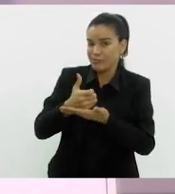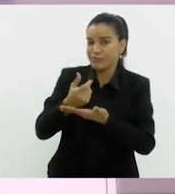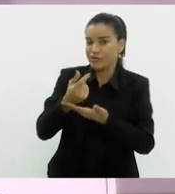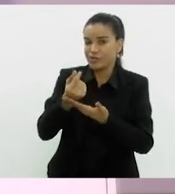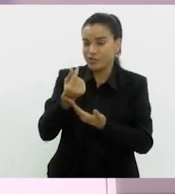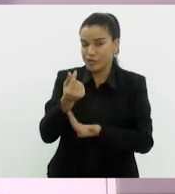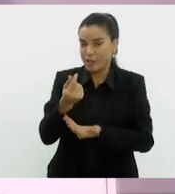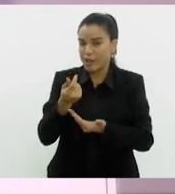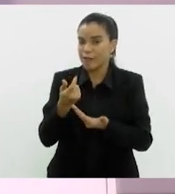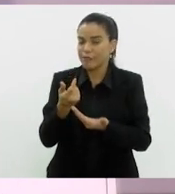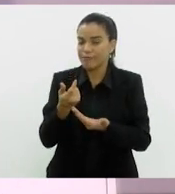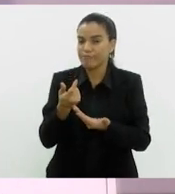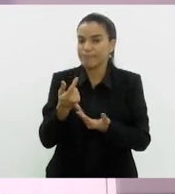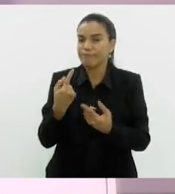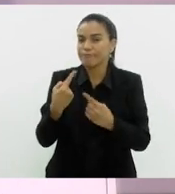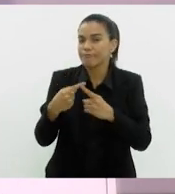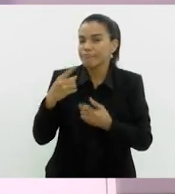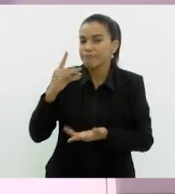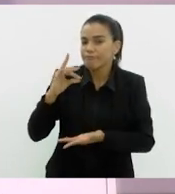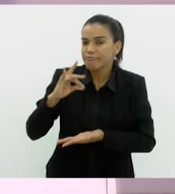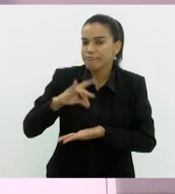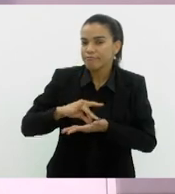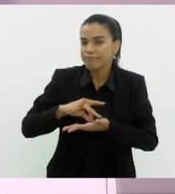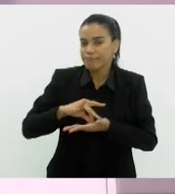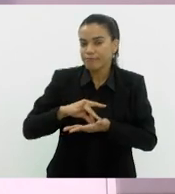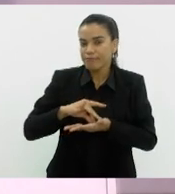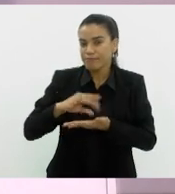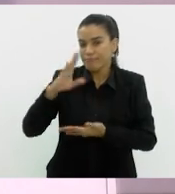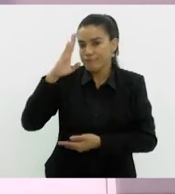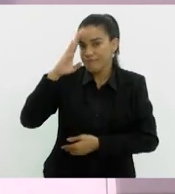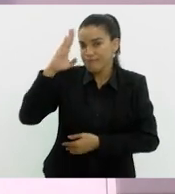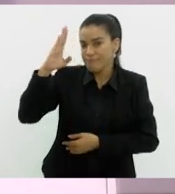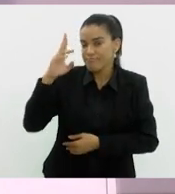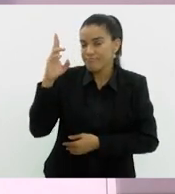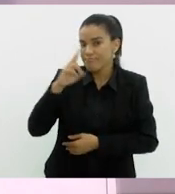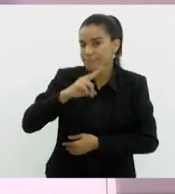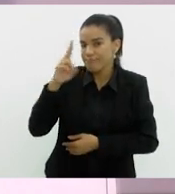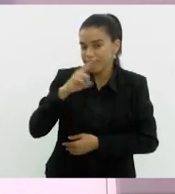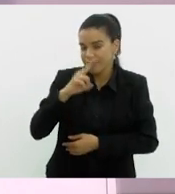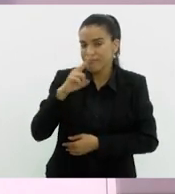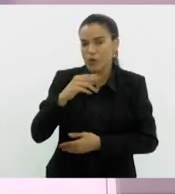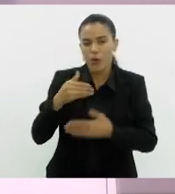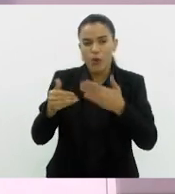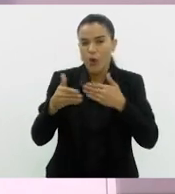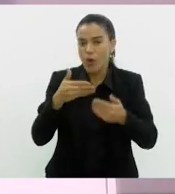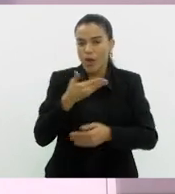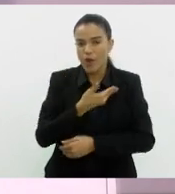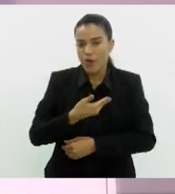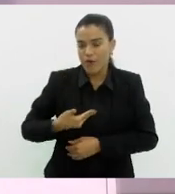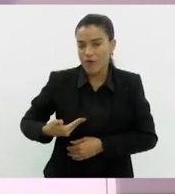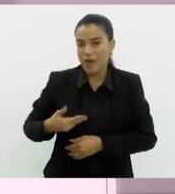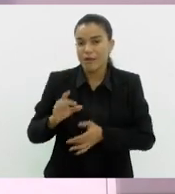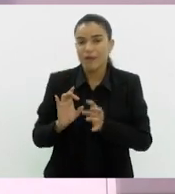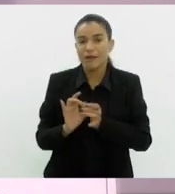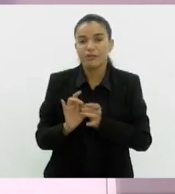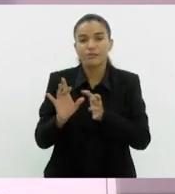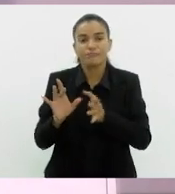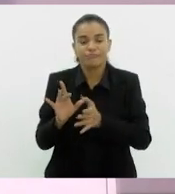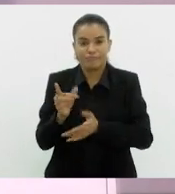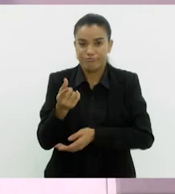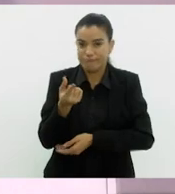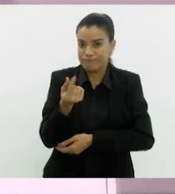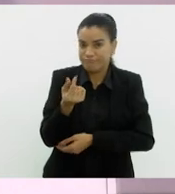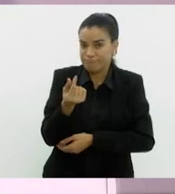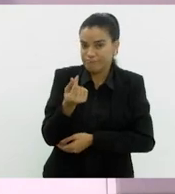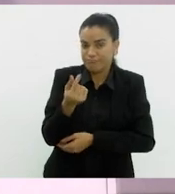Porque é fato que a prioridade de qualquer governo está na disponibilidade de orçamento